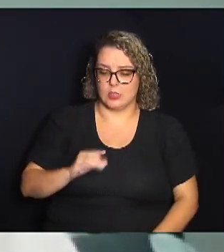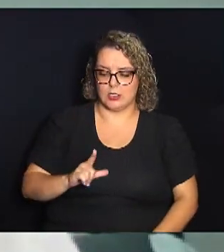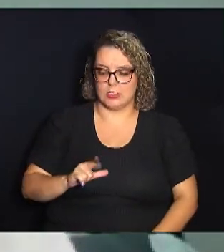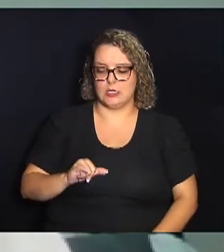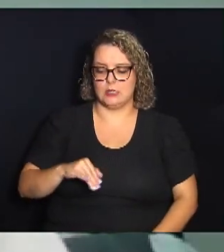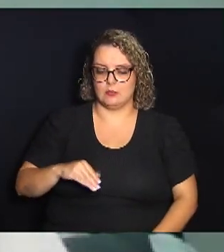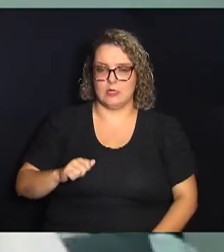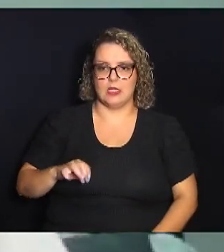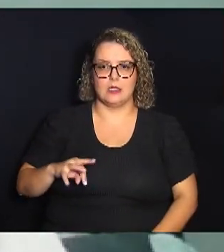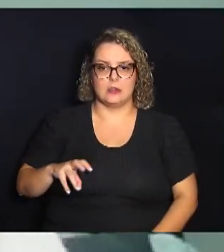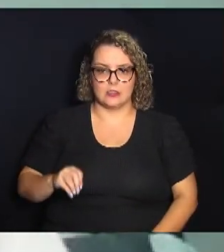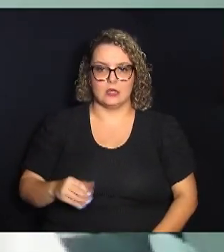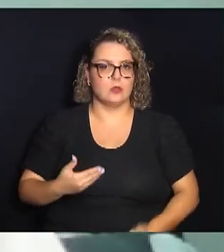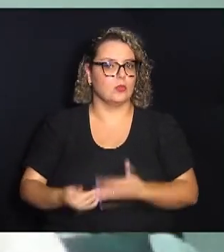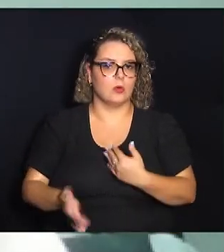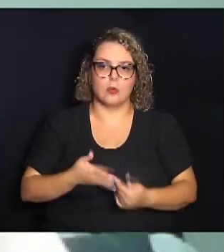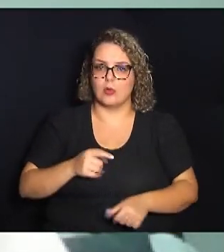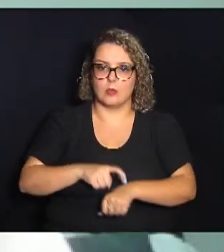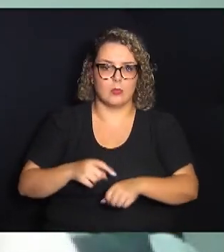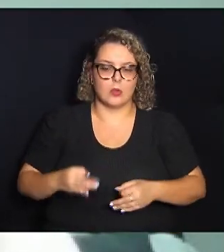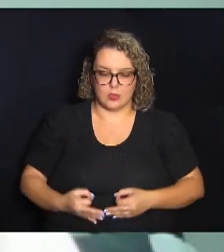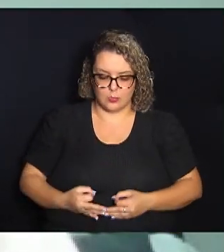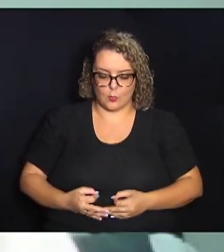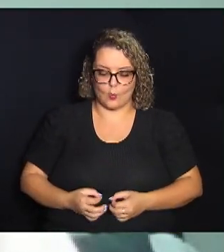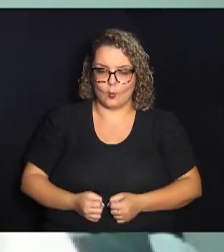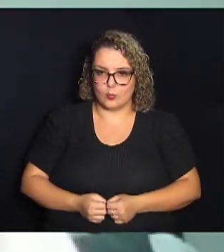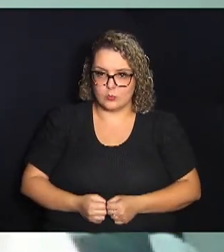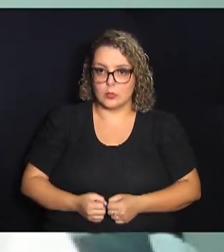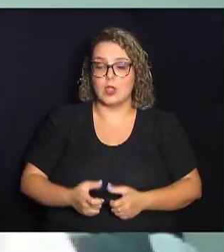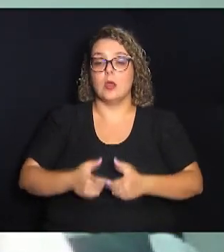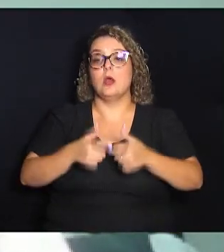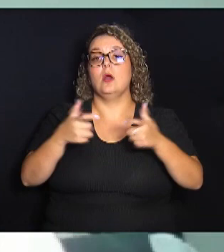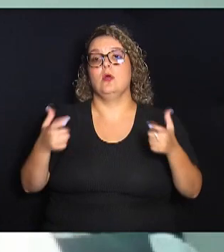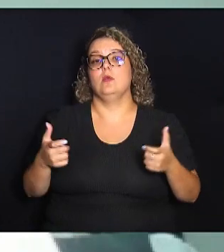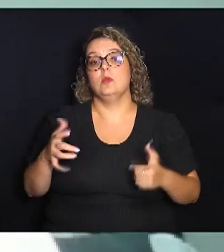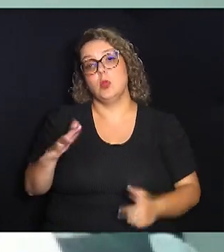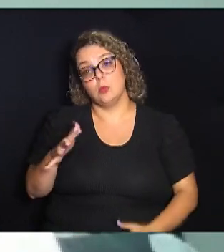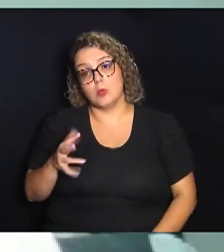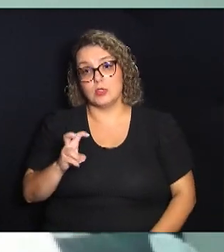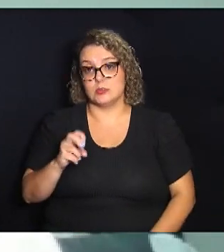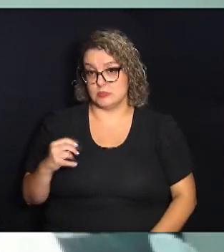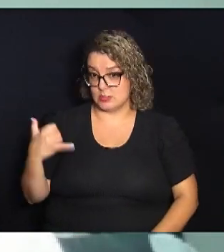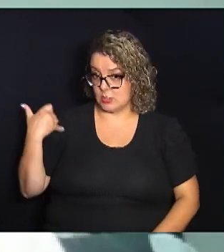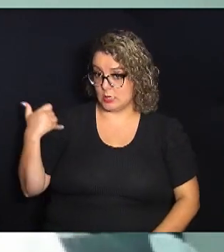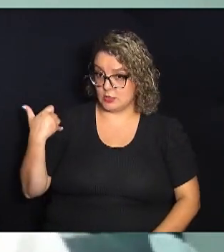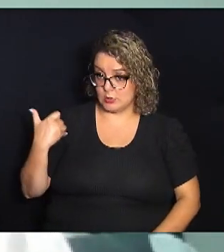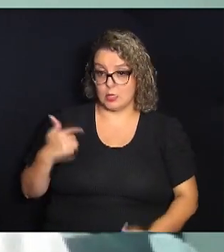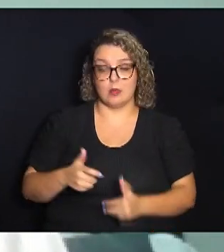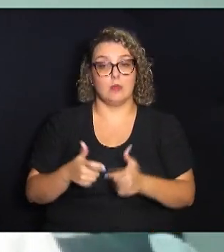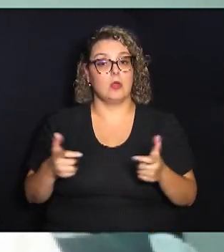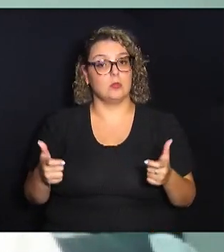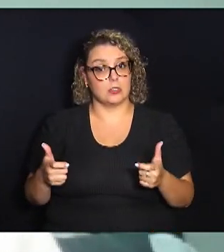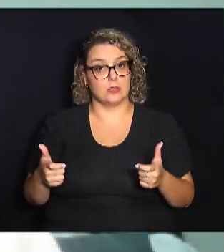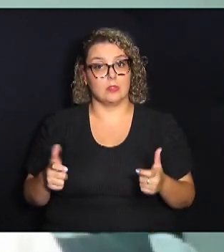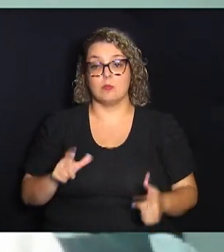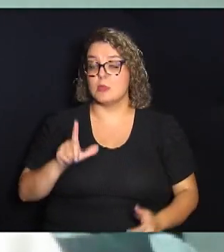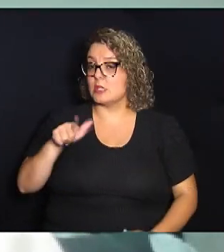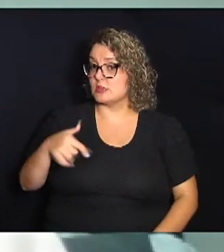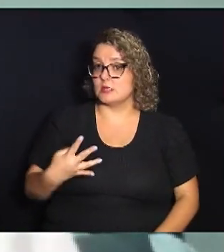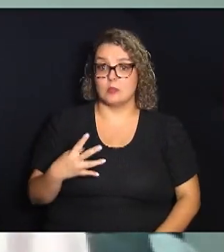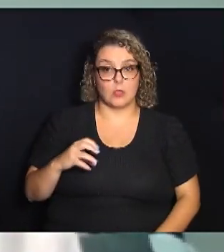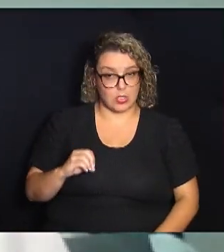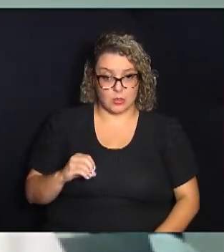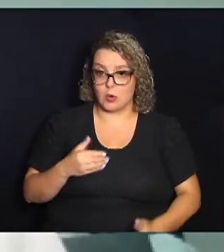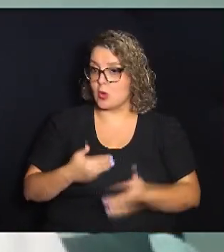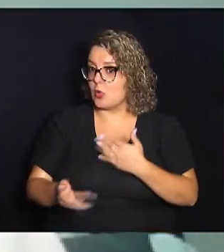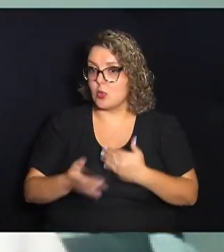em qualquer momento da vida o ovário pode falir. A maioria em torno dos 50. A maioria. Mas depois dos 40, em